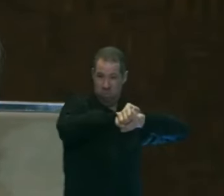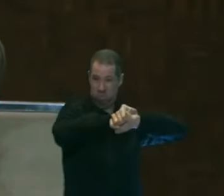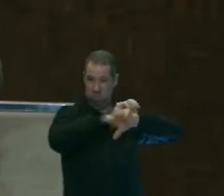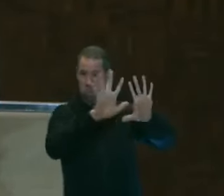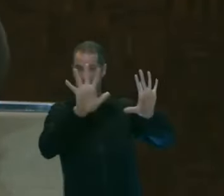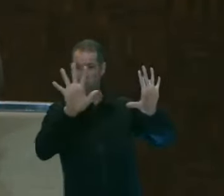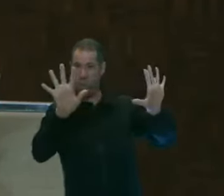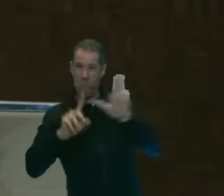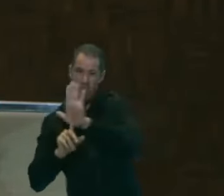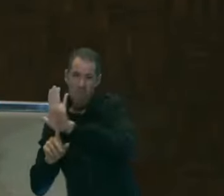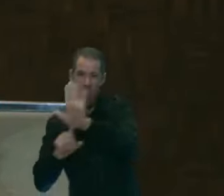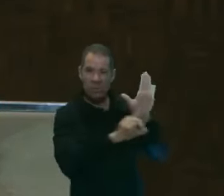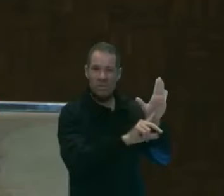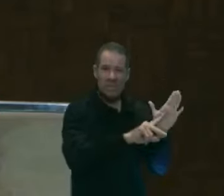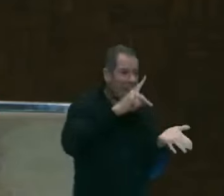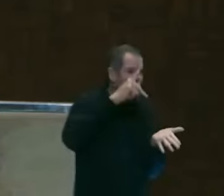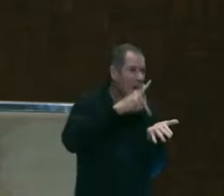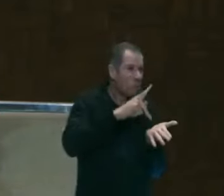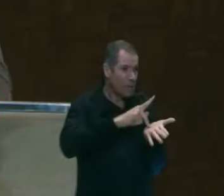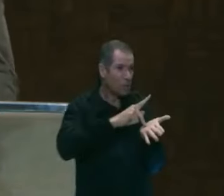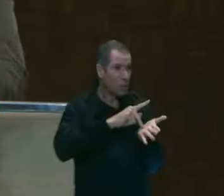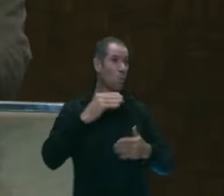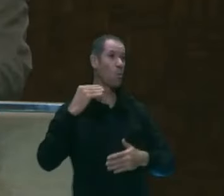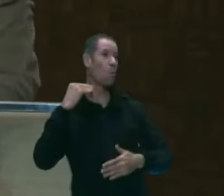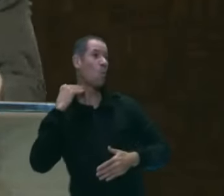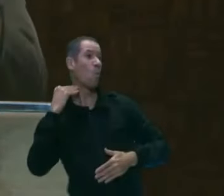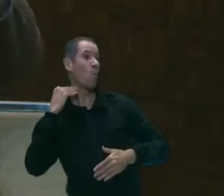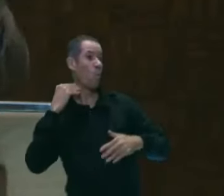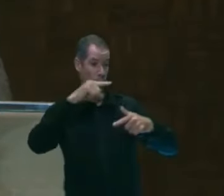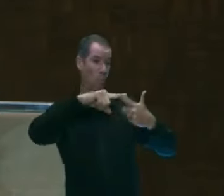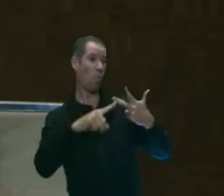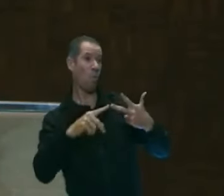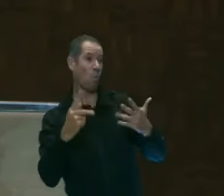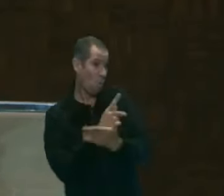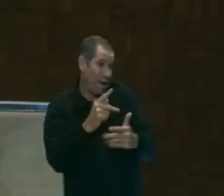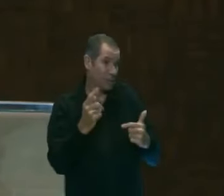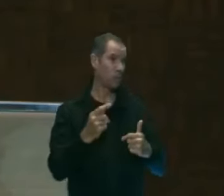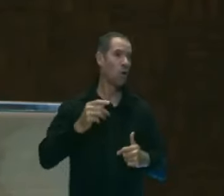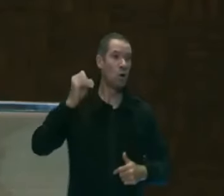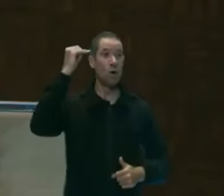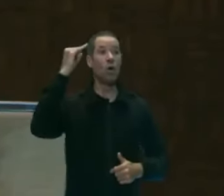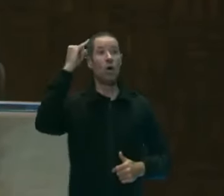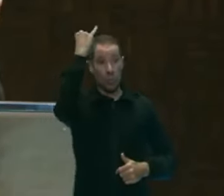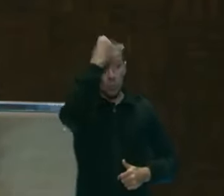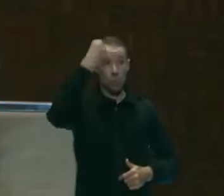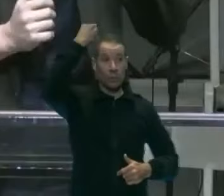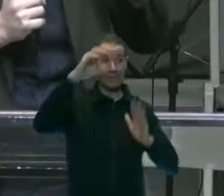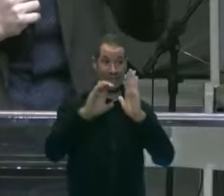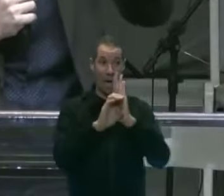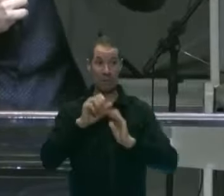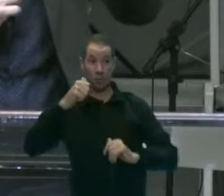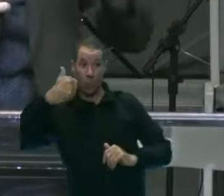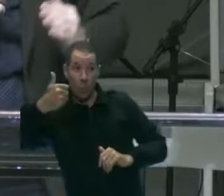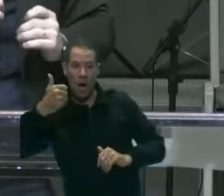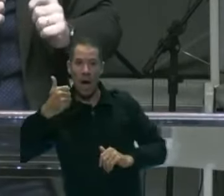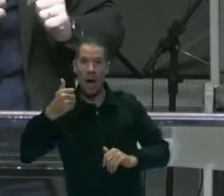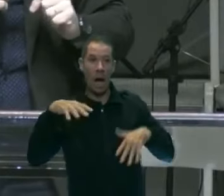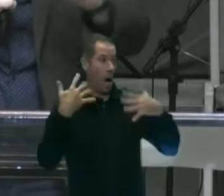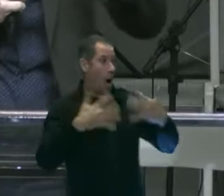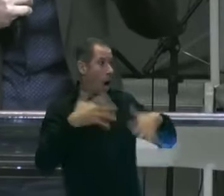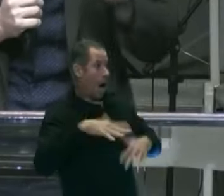Para mascarar a rebelião. Judas capítulo 1, versículo 11 vai falar a respeito de Caim. Ele diz assim: ai